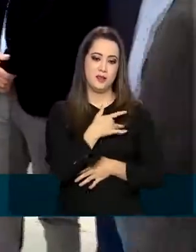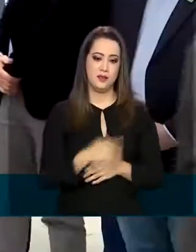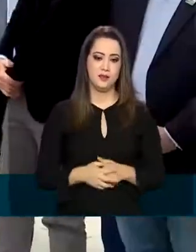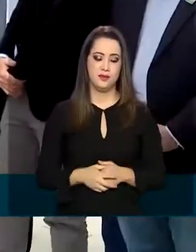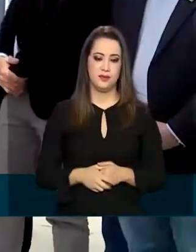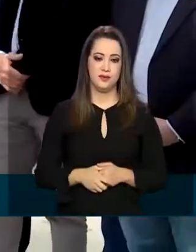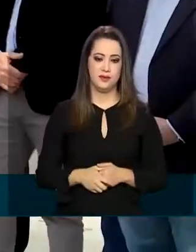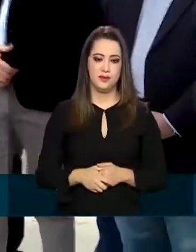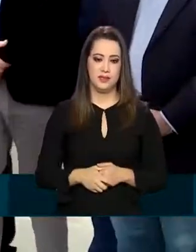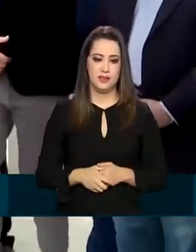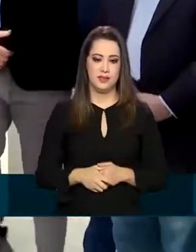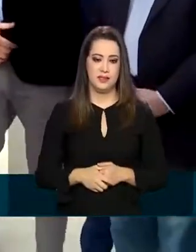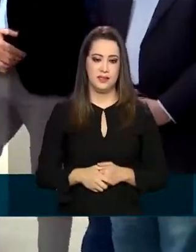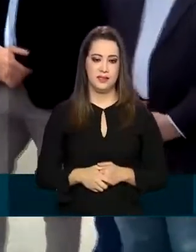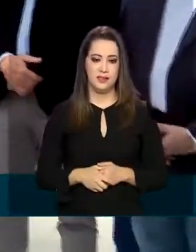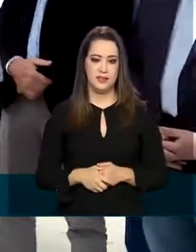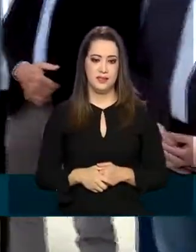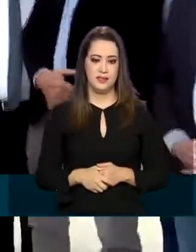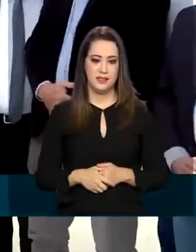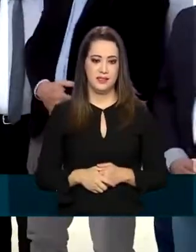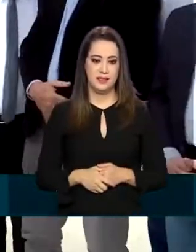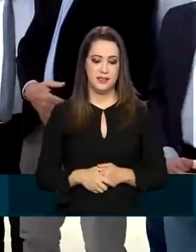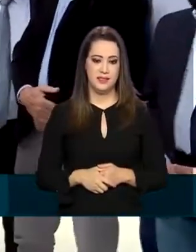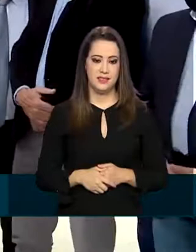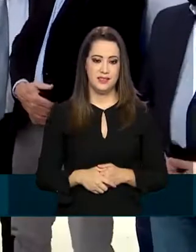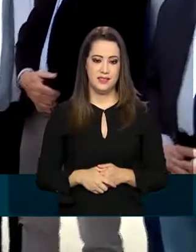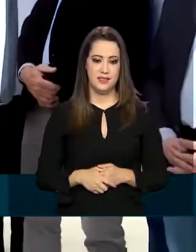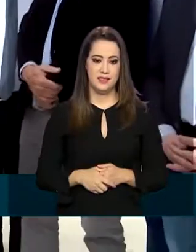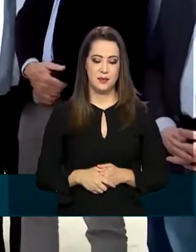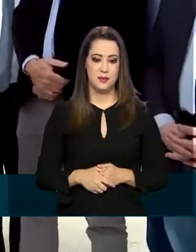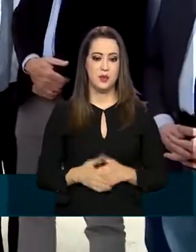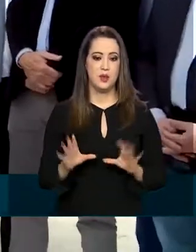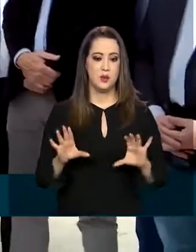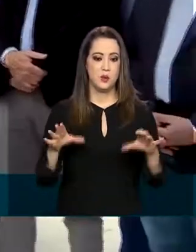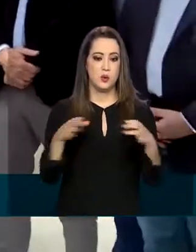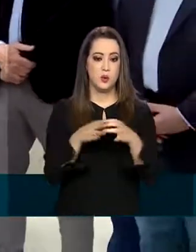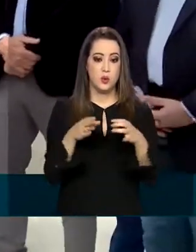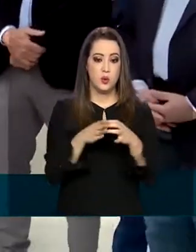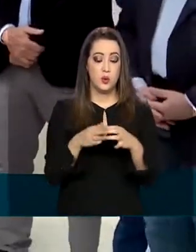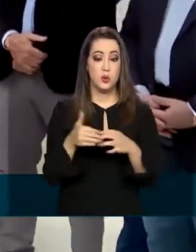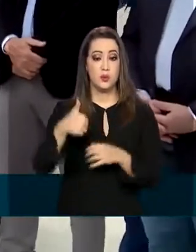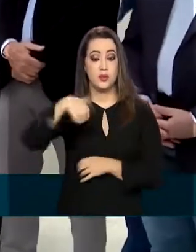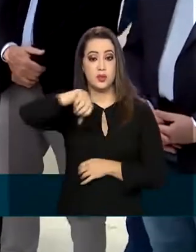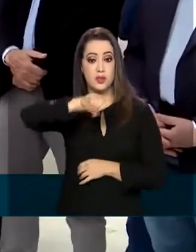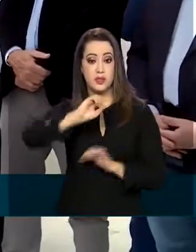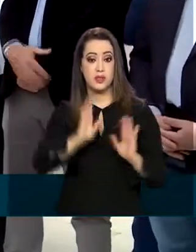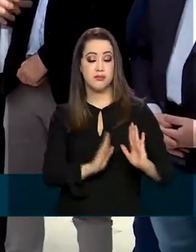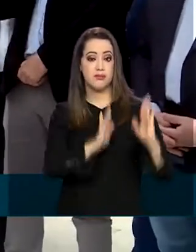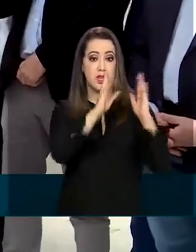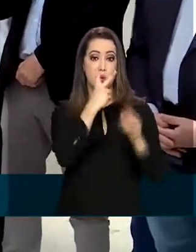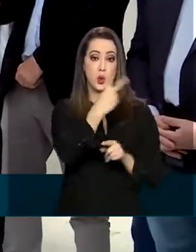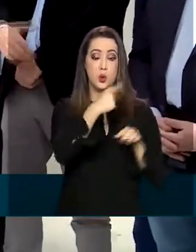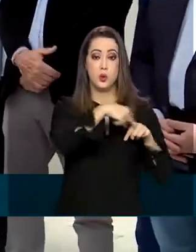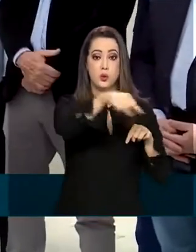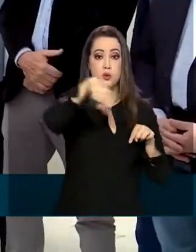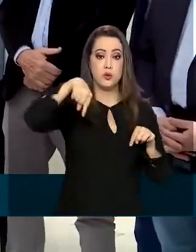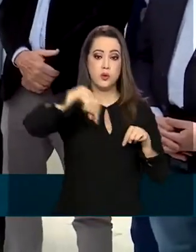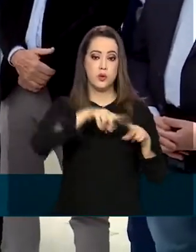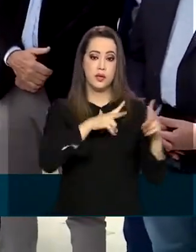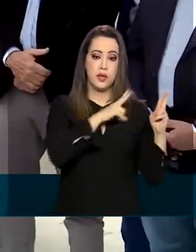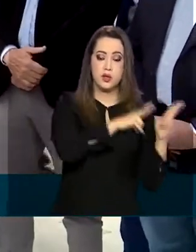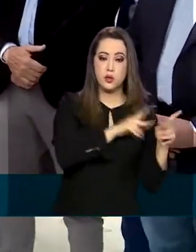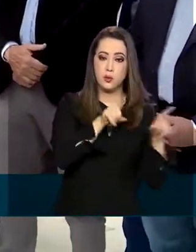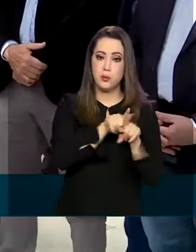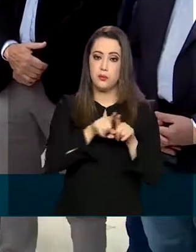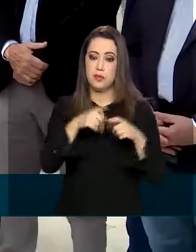estão distribuídas em 19 blocos de apartamentos. São compostas por 2 quartos, sala, cozinha, banheiro e